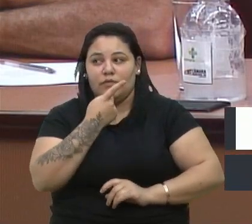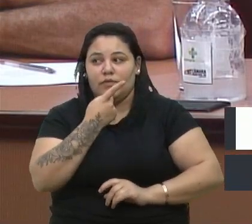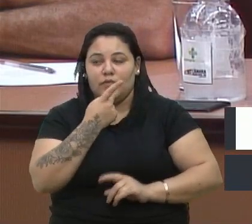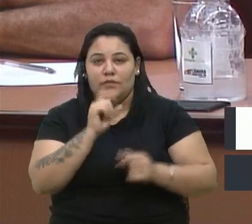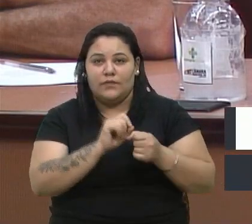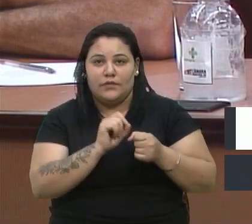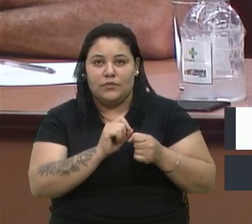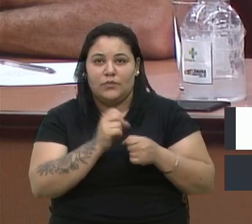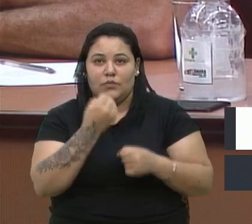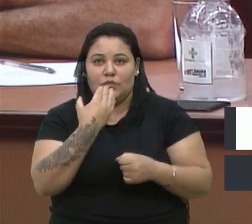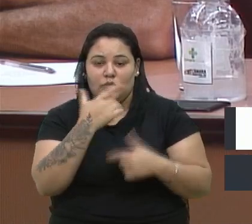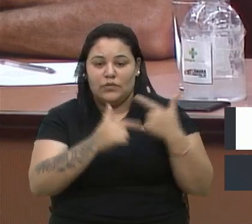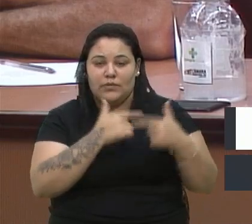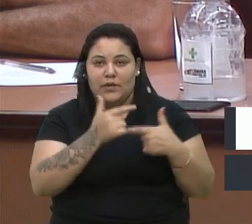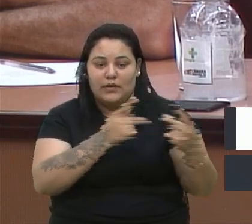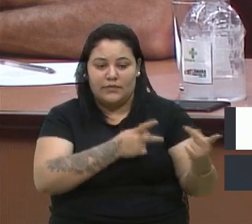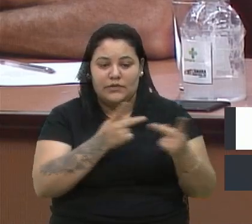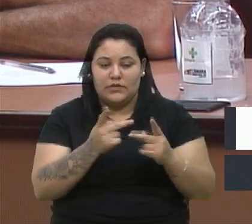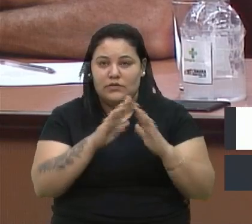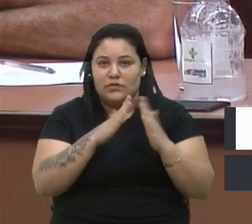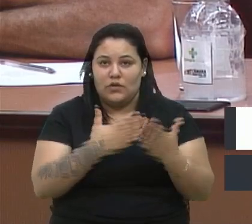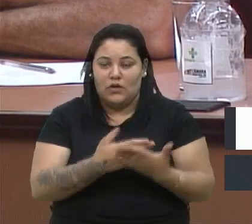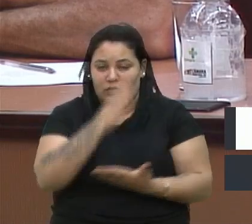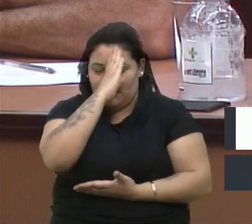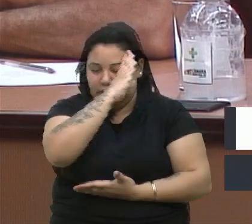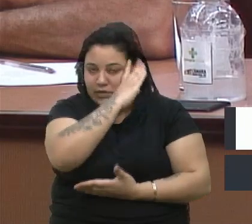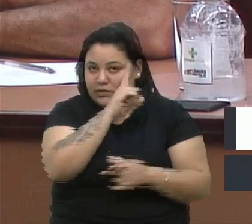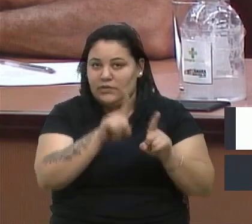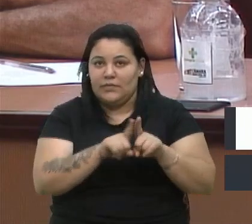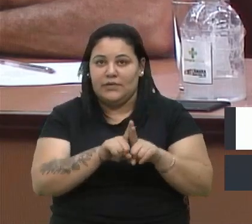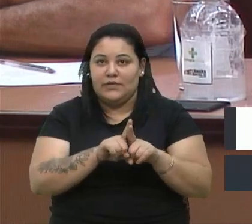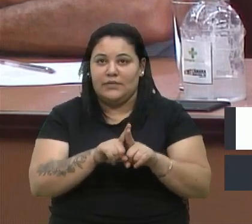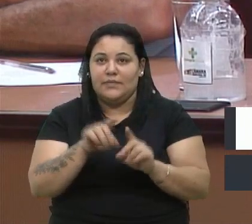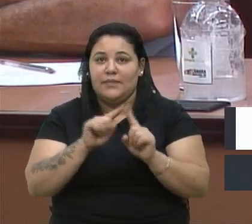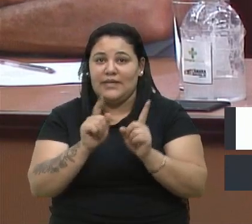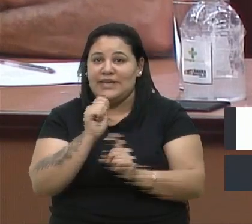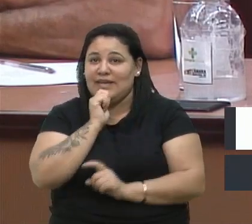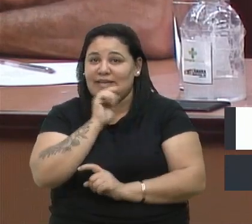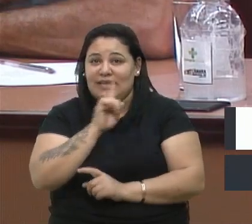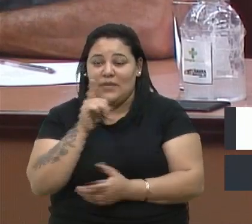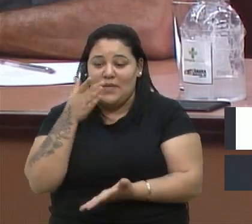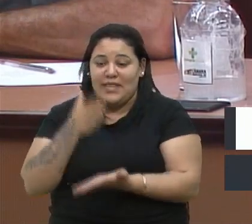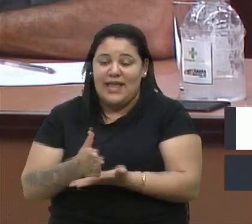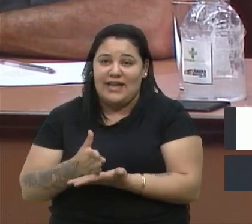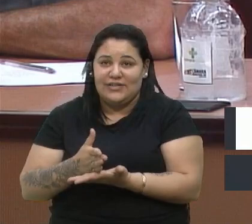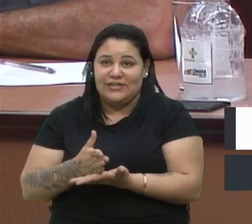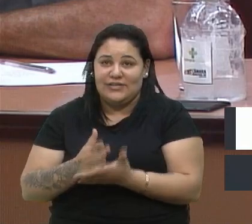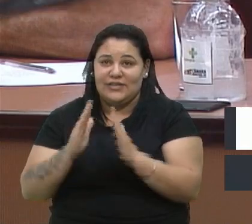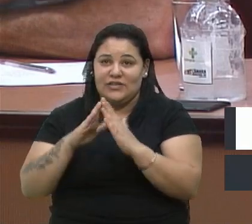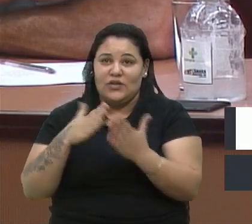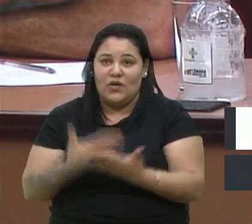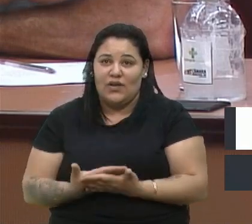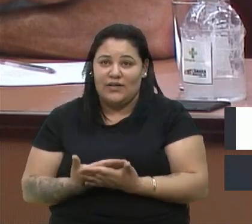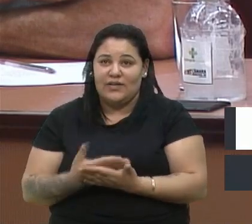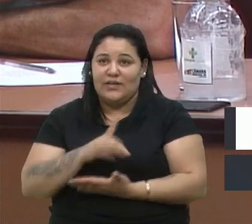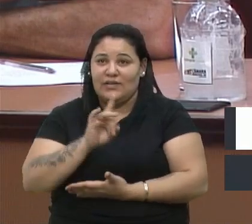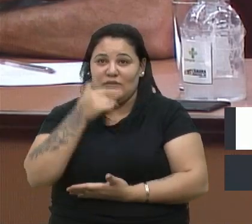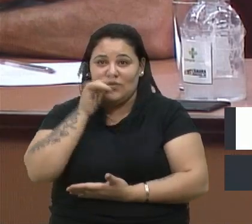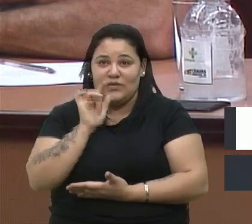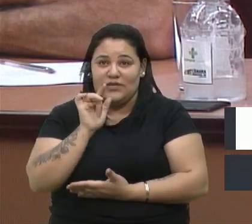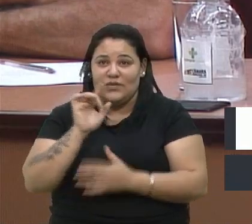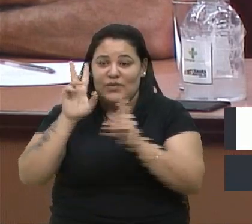Educação, ele está visitando escolas, né? Só que ele não está nem na metade das escolas, ele não conseguiu nem chegar no tema ainda da tecnologia e